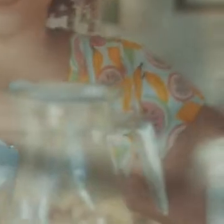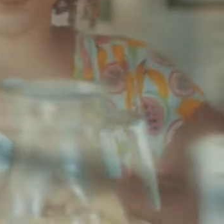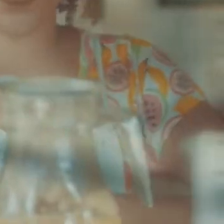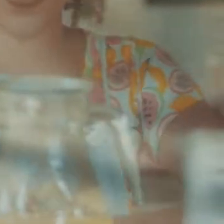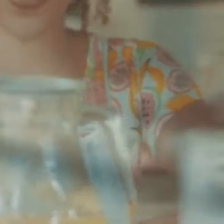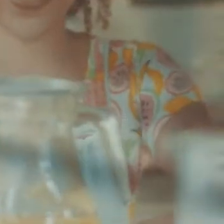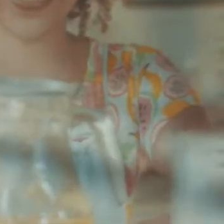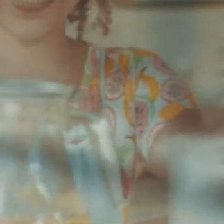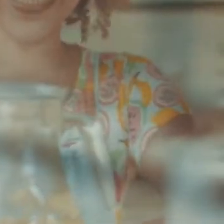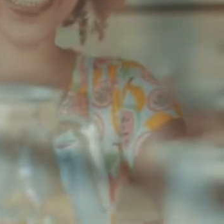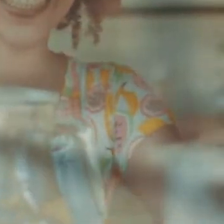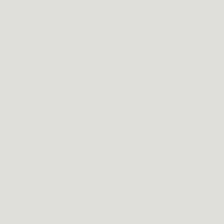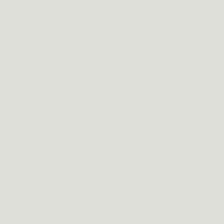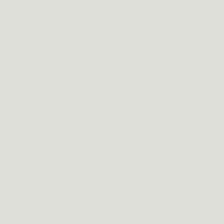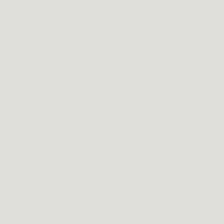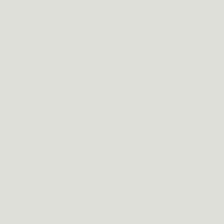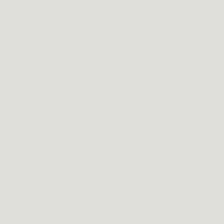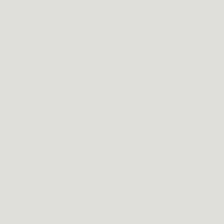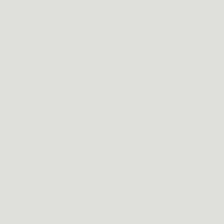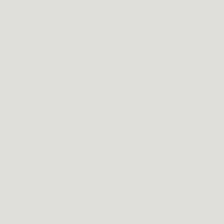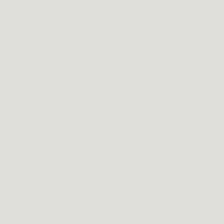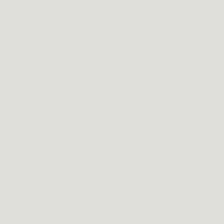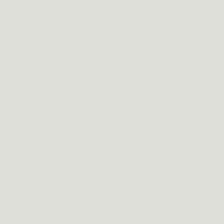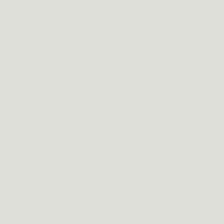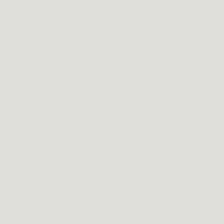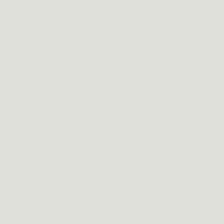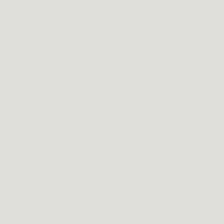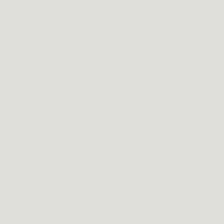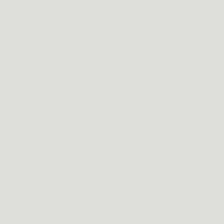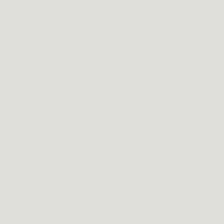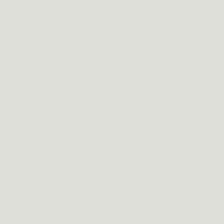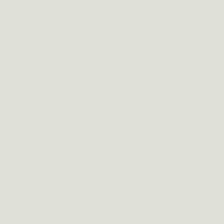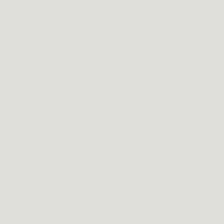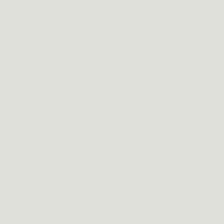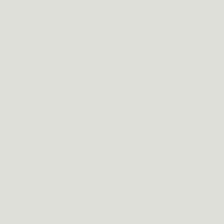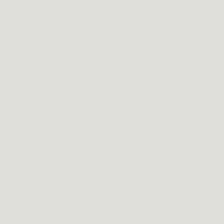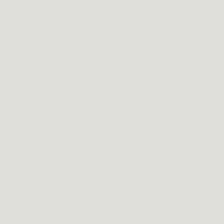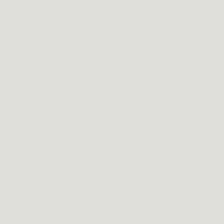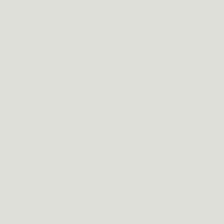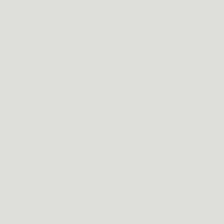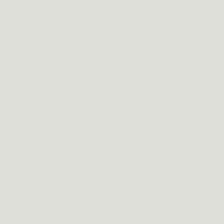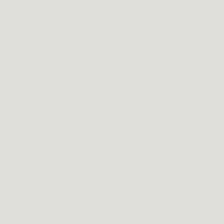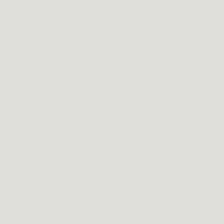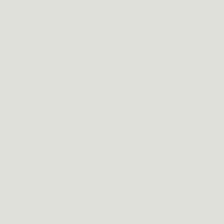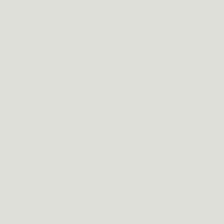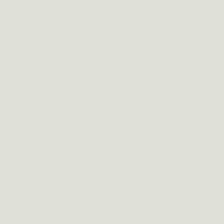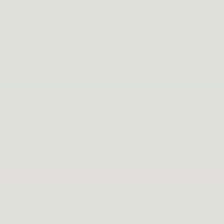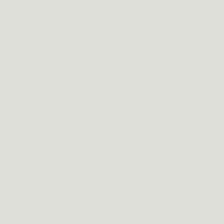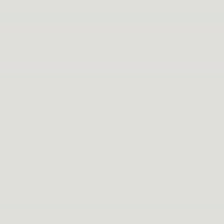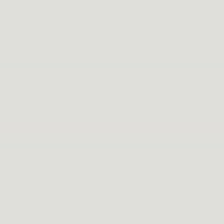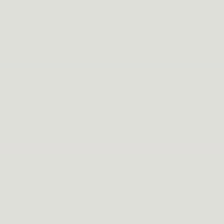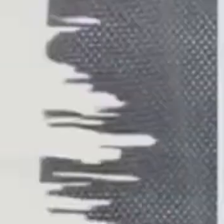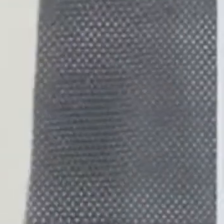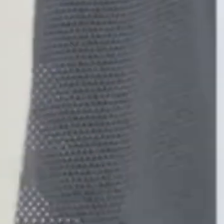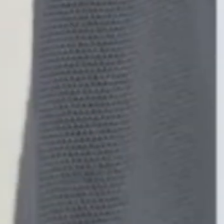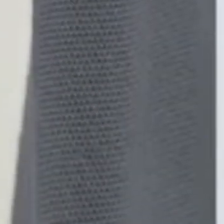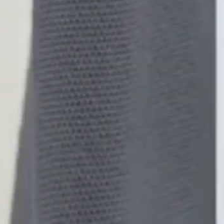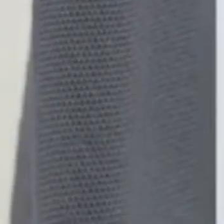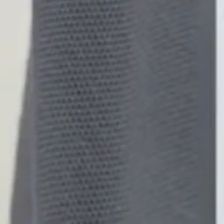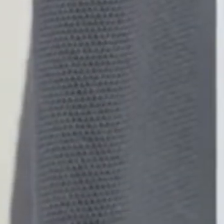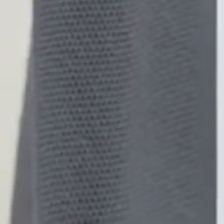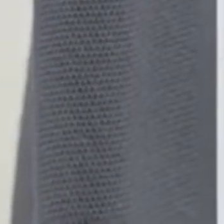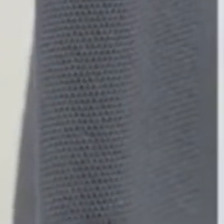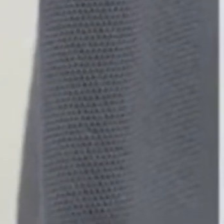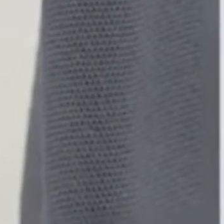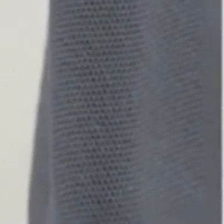a esperança. Nos hospitais e nas unidades de saúde, existem pessoas precisando de você. Doar sangue é uma